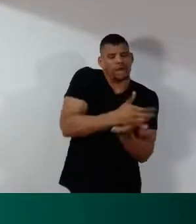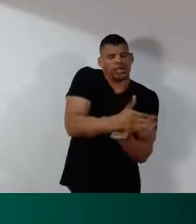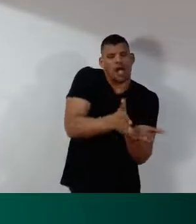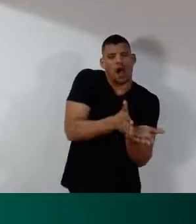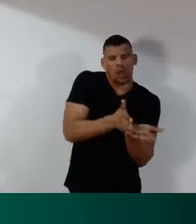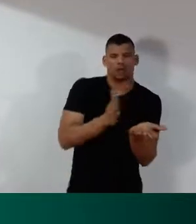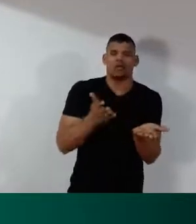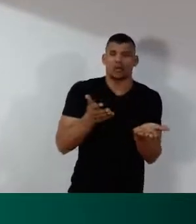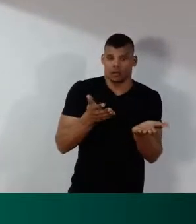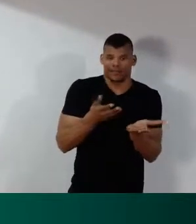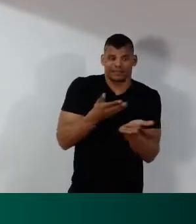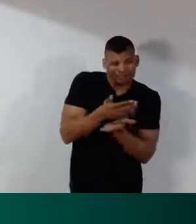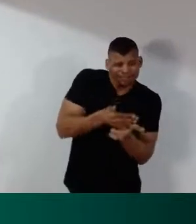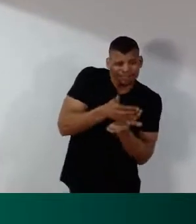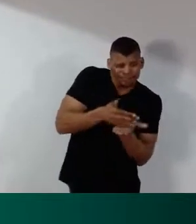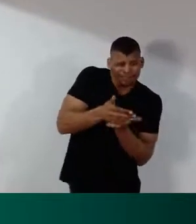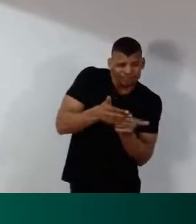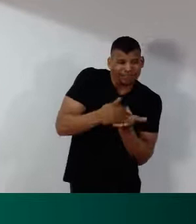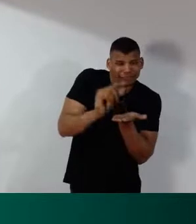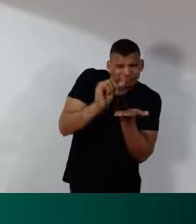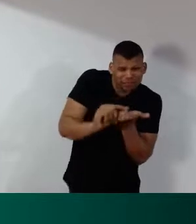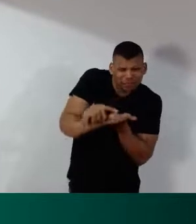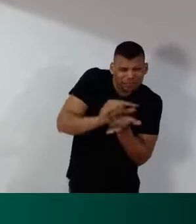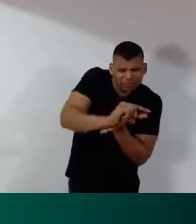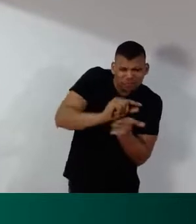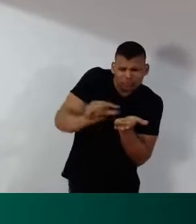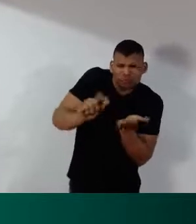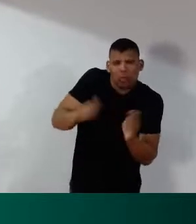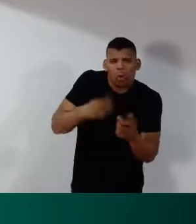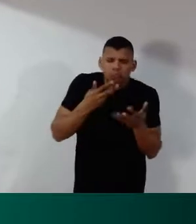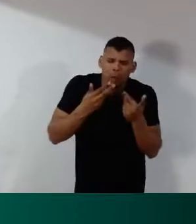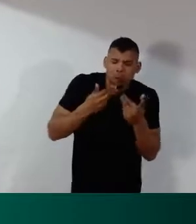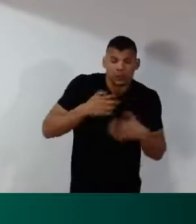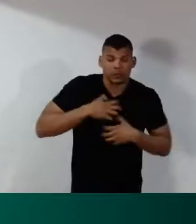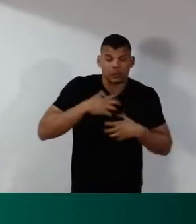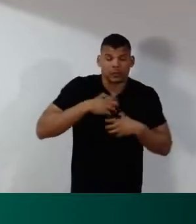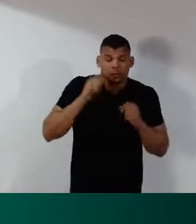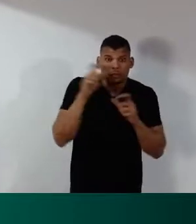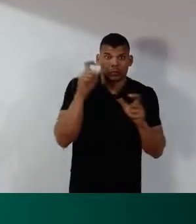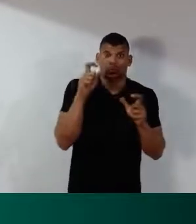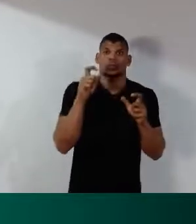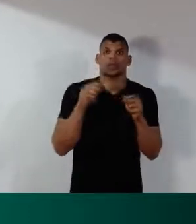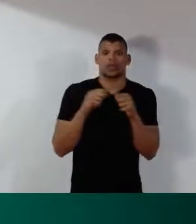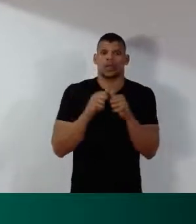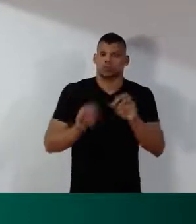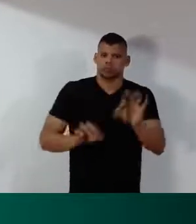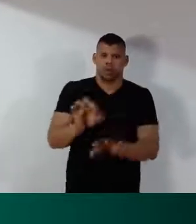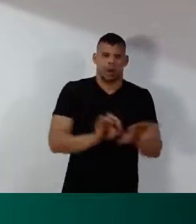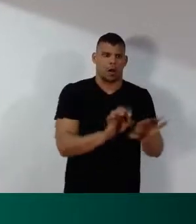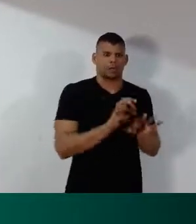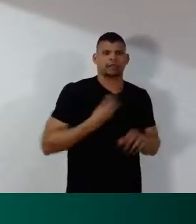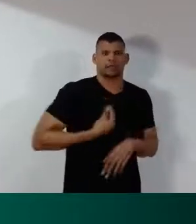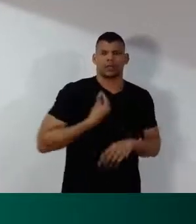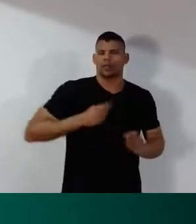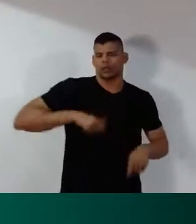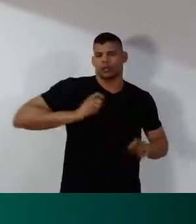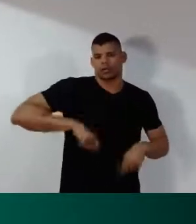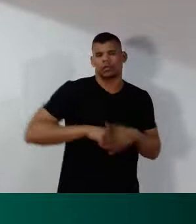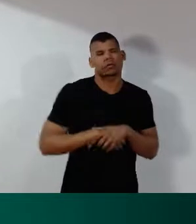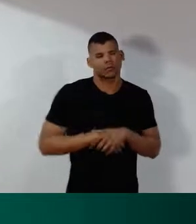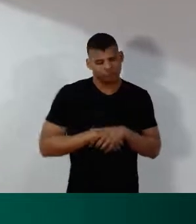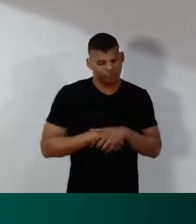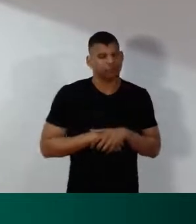né era brava mas era bem feita todo mundo dava para comer para ficar de pé para tentar fazer as coisas bom